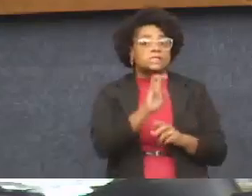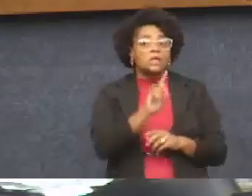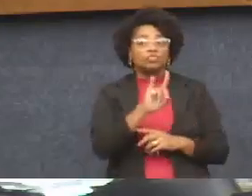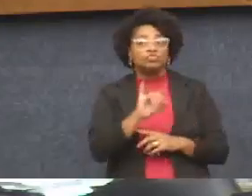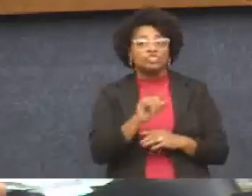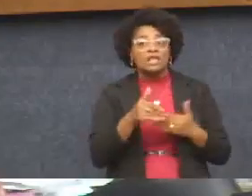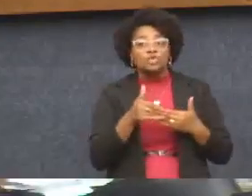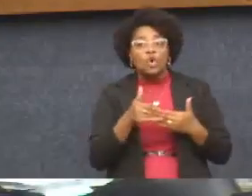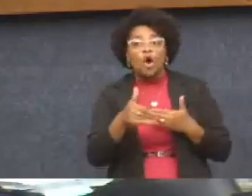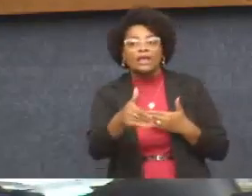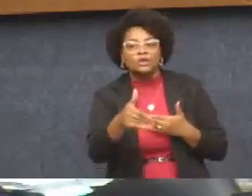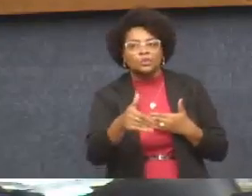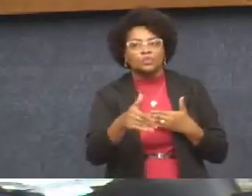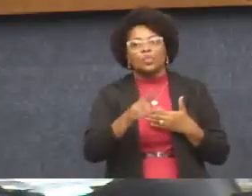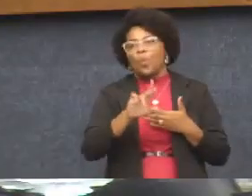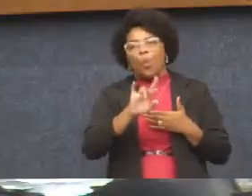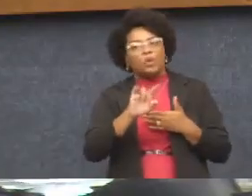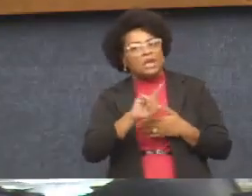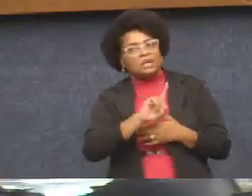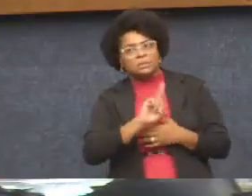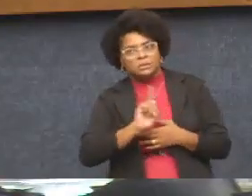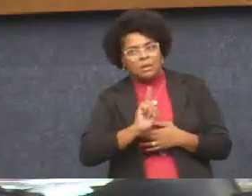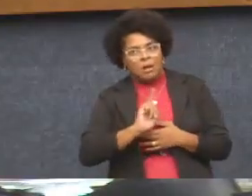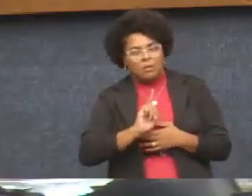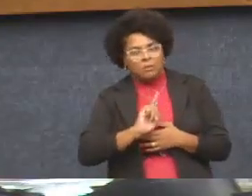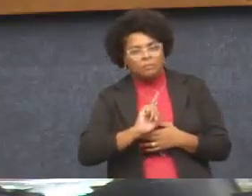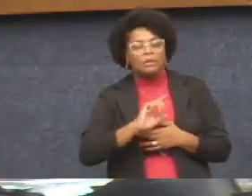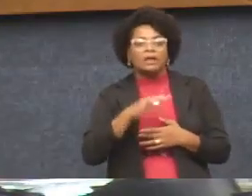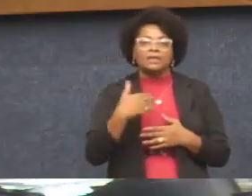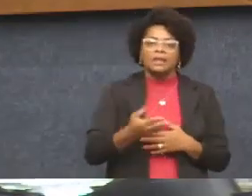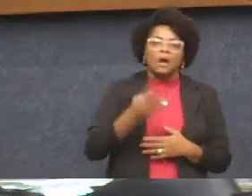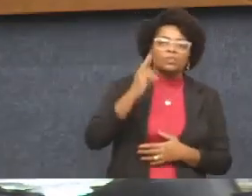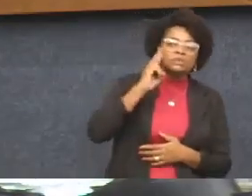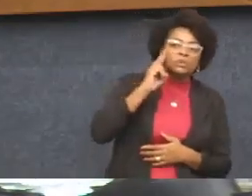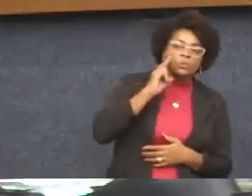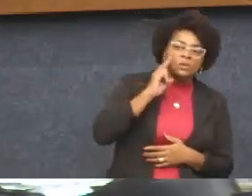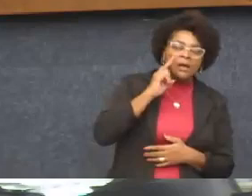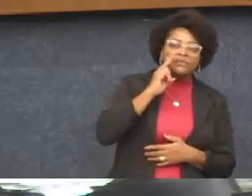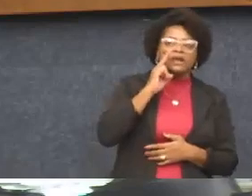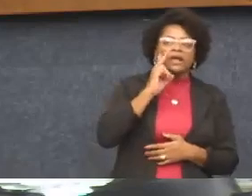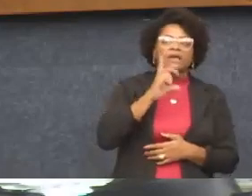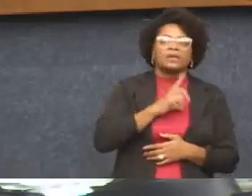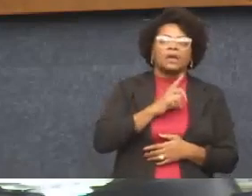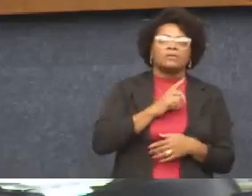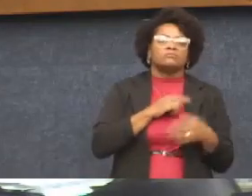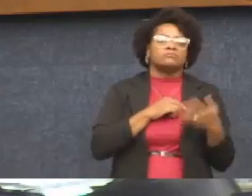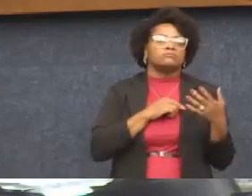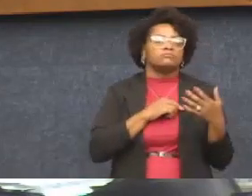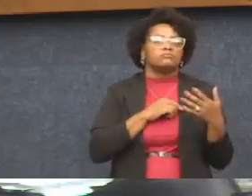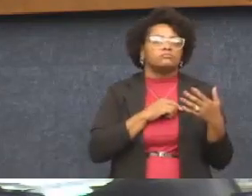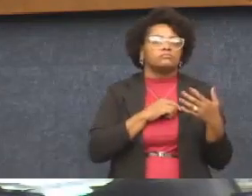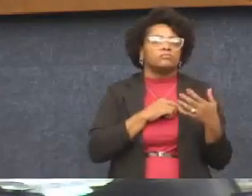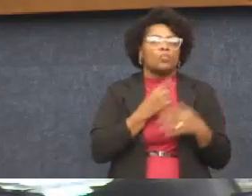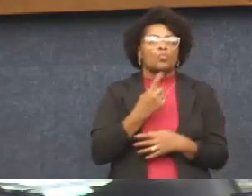5 dias corridos, perdão. Então, para a imprensa que nos acompanha, na segunda-feira nós vamos ter